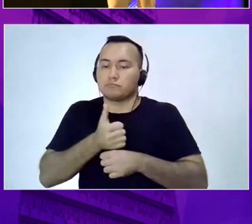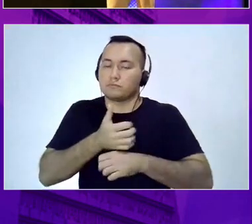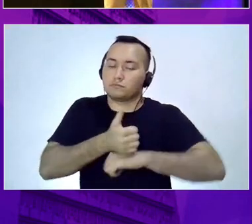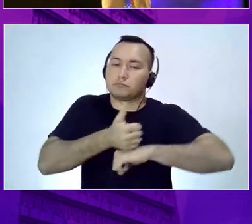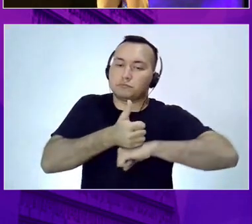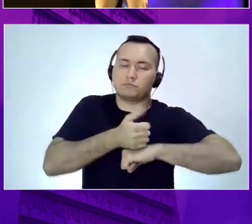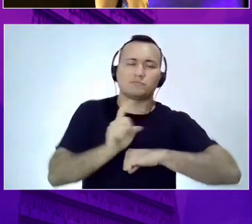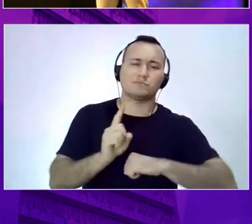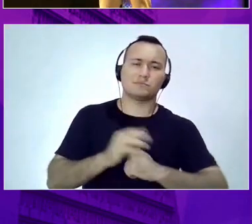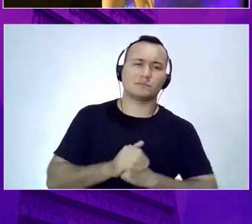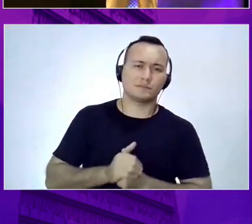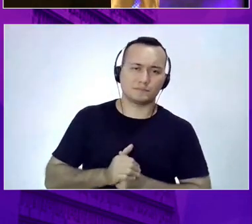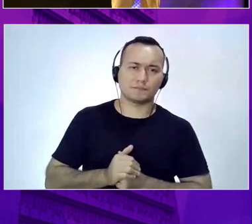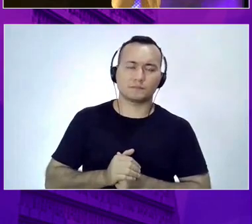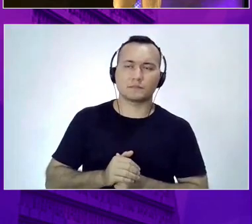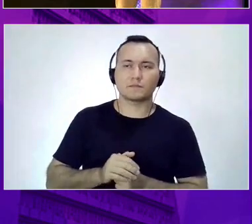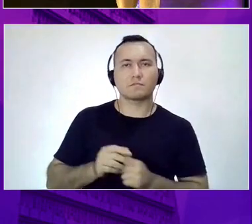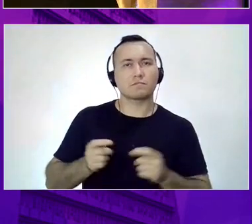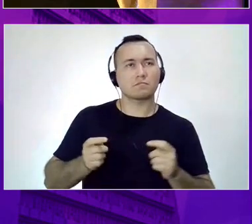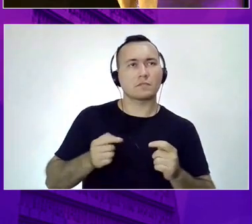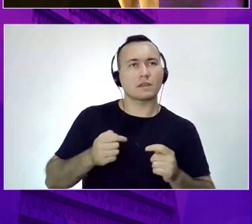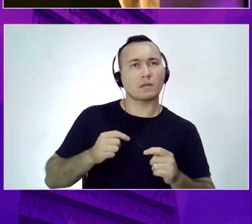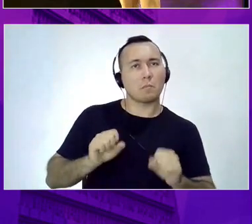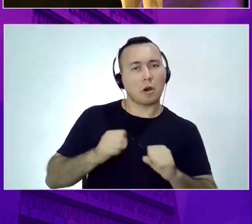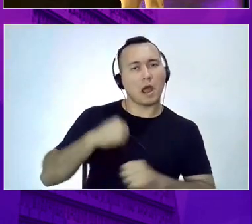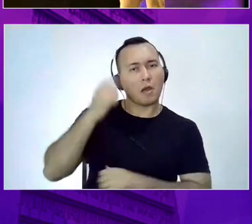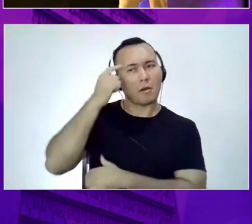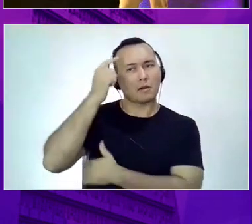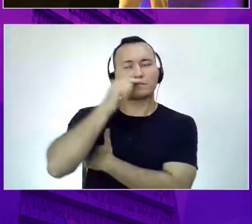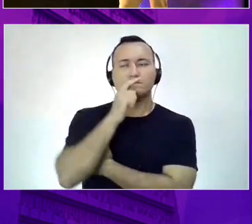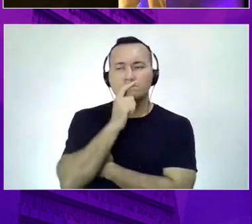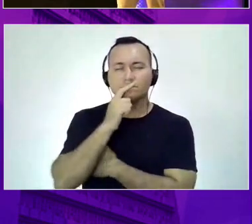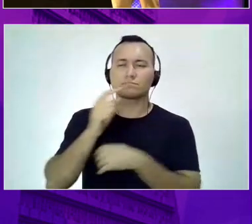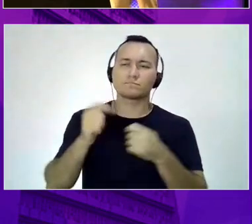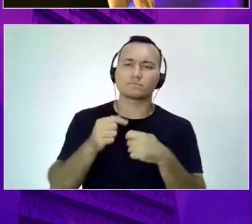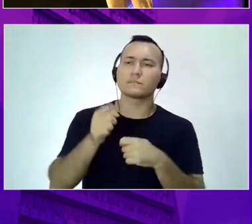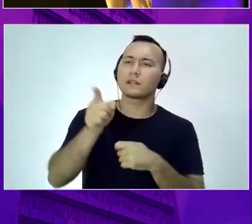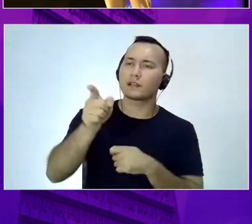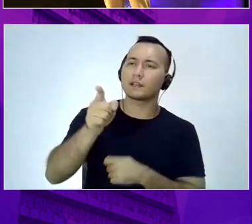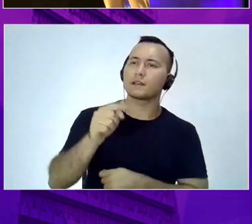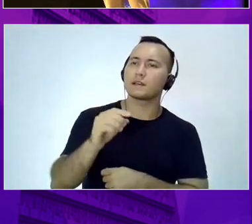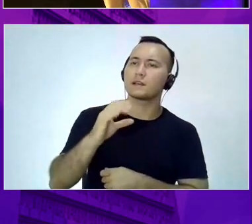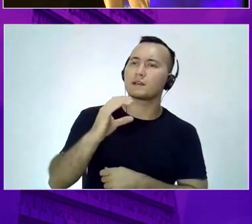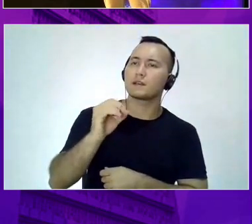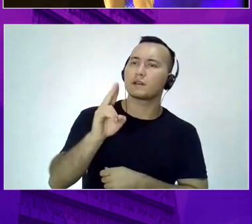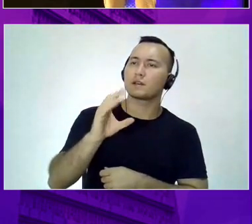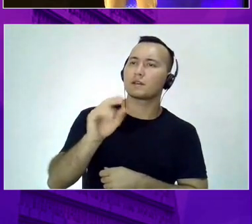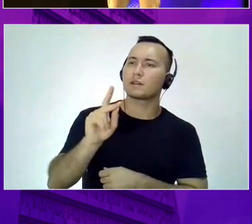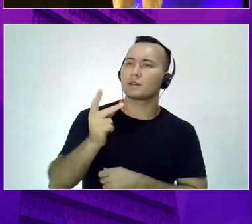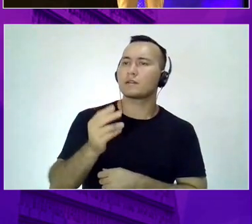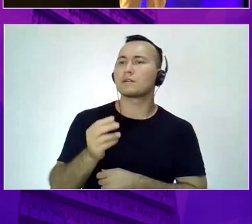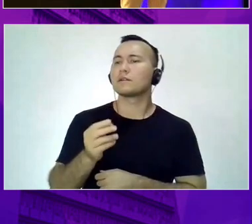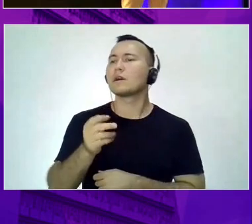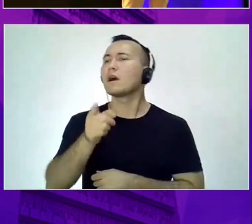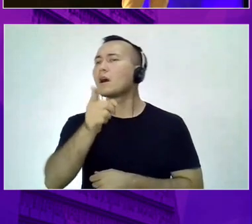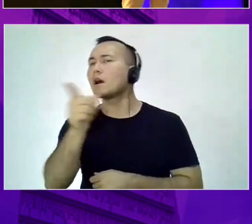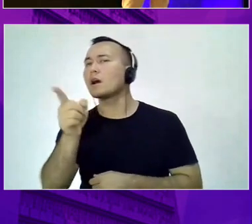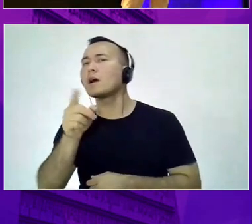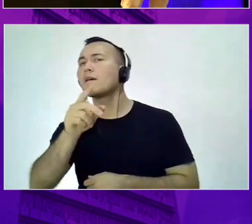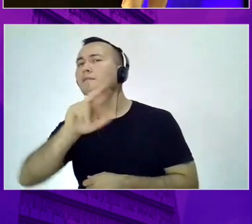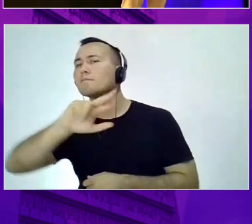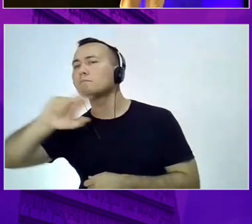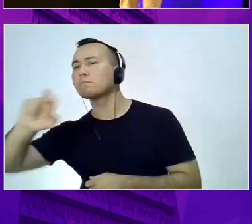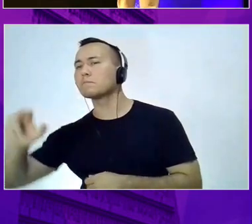chamo um Agile Coach para me ajudar numa facilitação aqui, que ele tem mais conhecimento que eu? Por que ele não vem me ajudar nessa